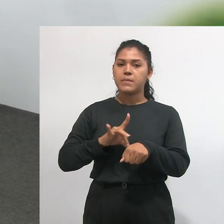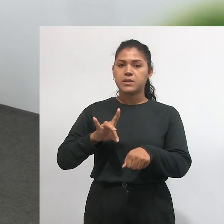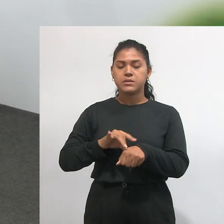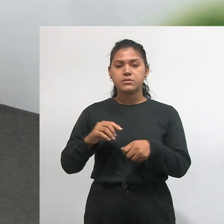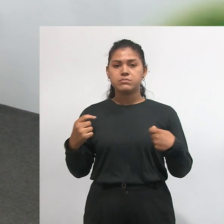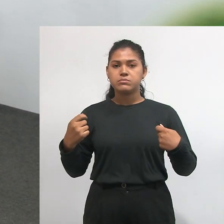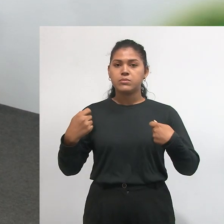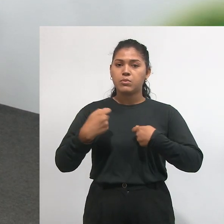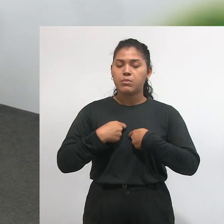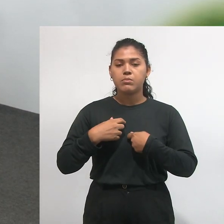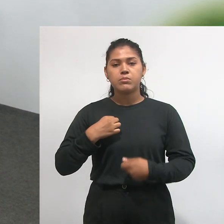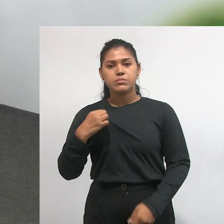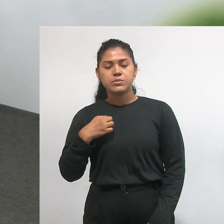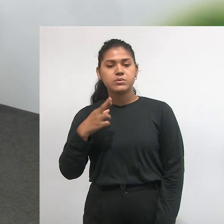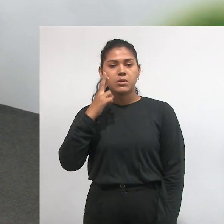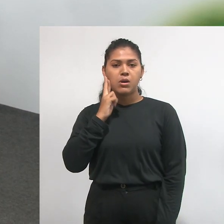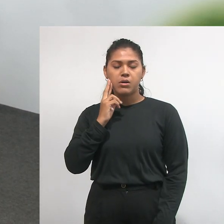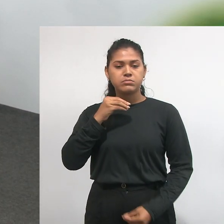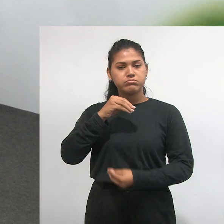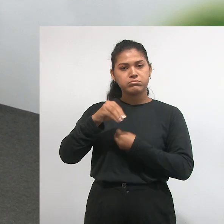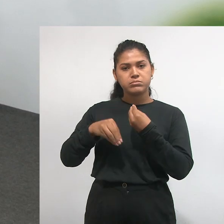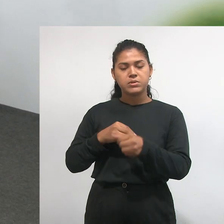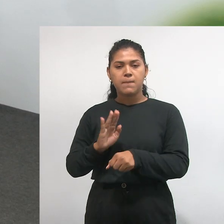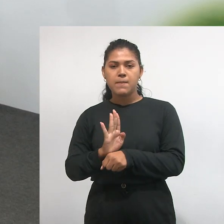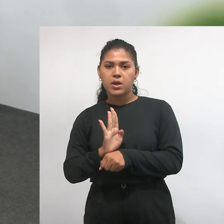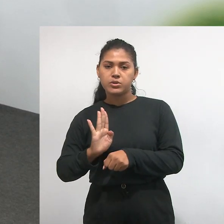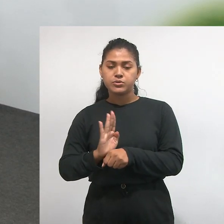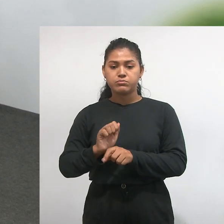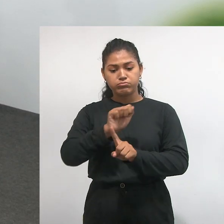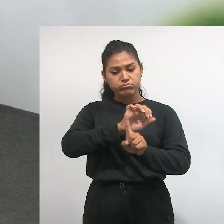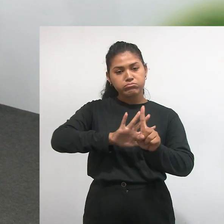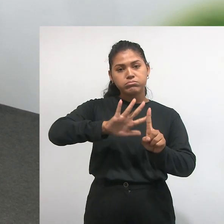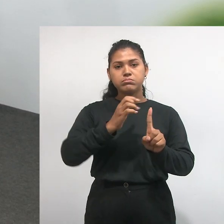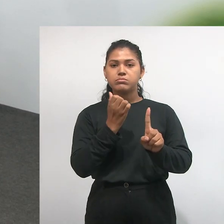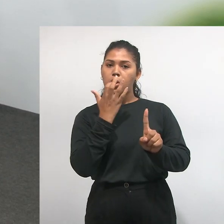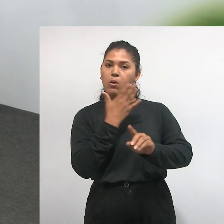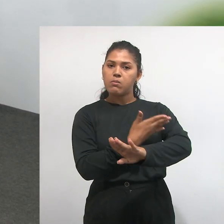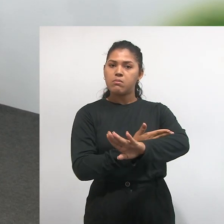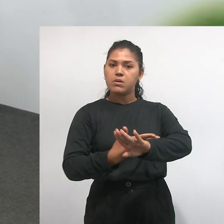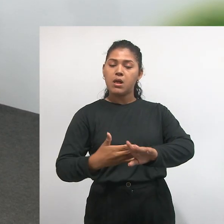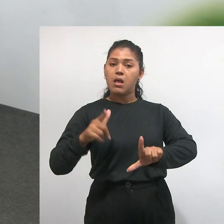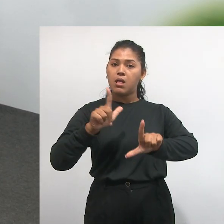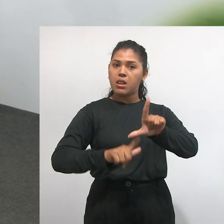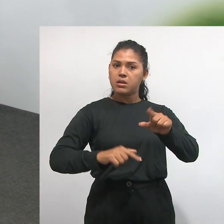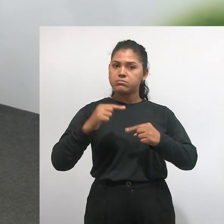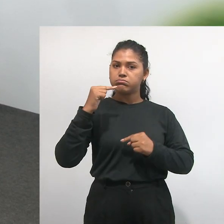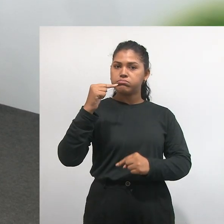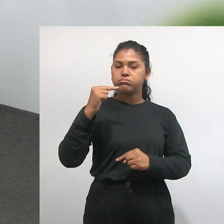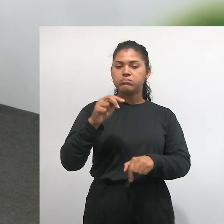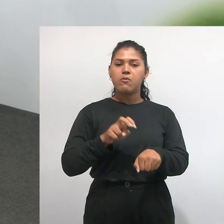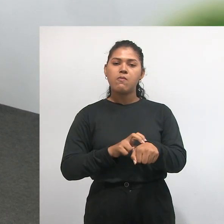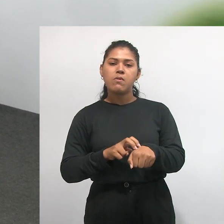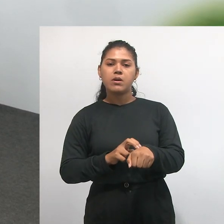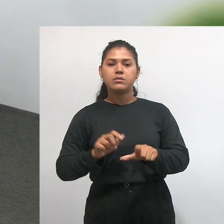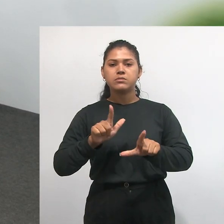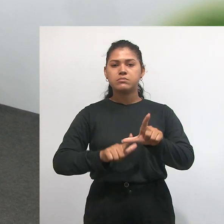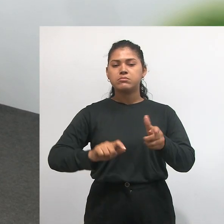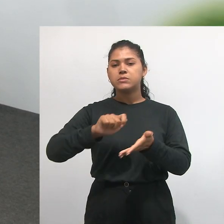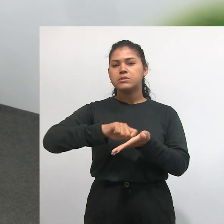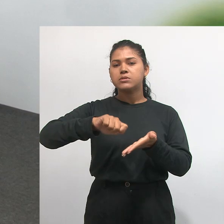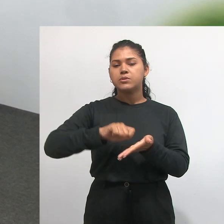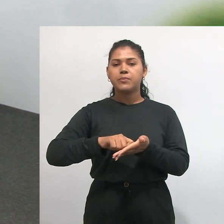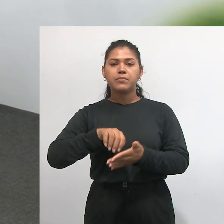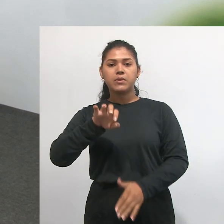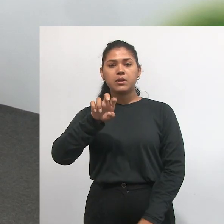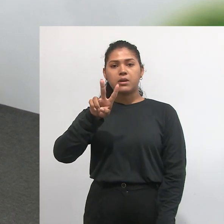blusa rosa com bege e branco, e ao fundo, parede branca, com letras grandes verdes, escrita